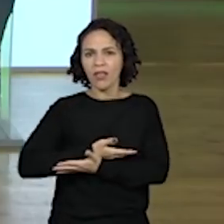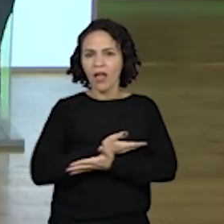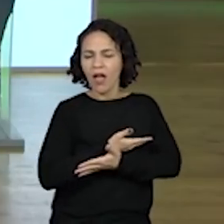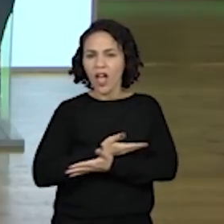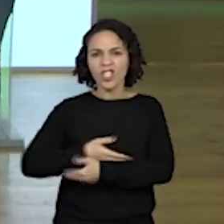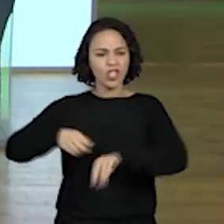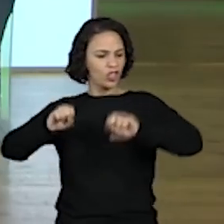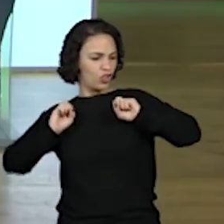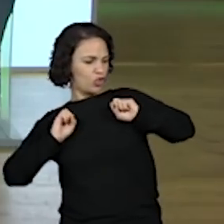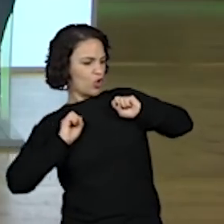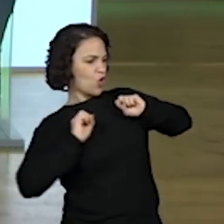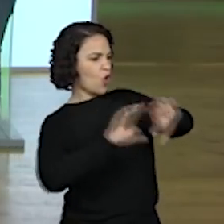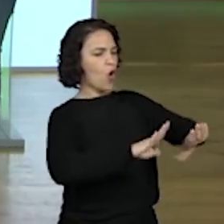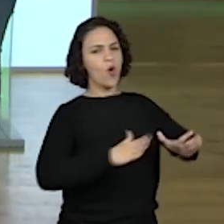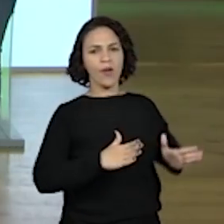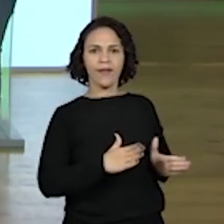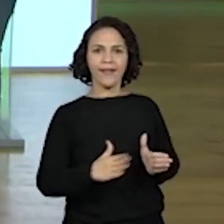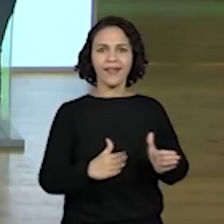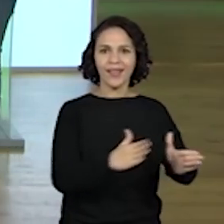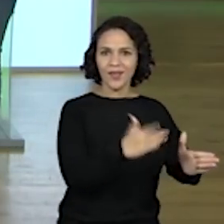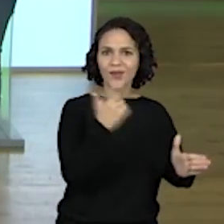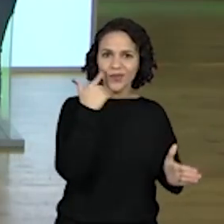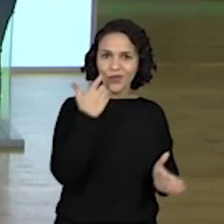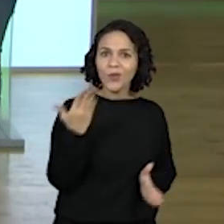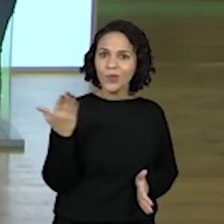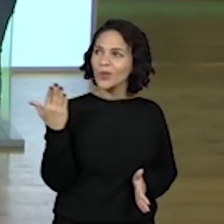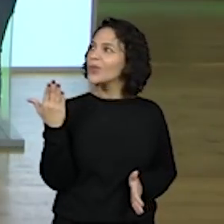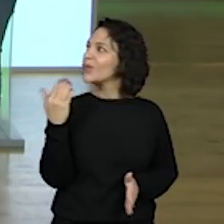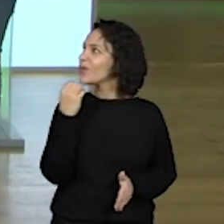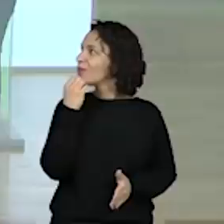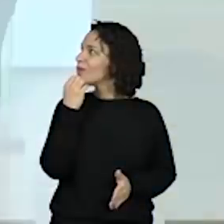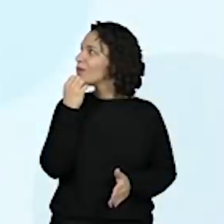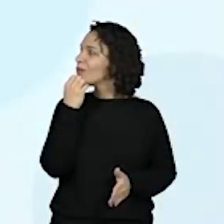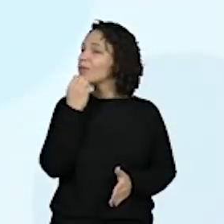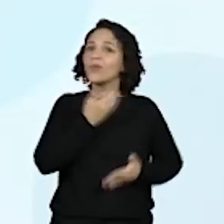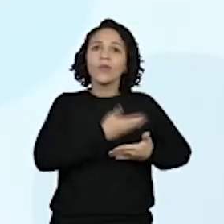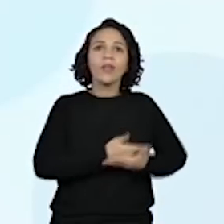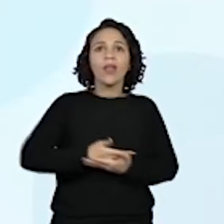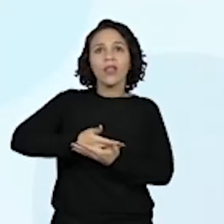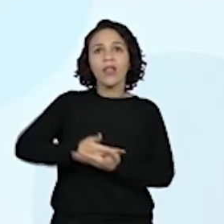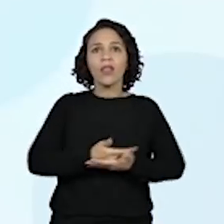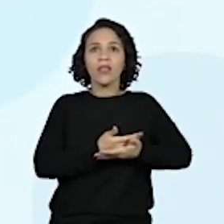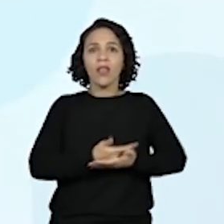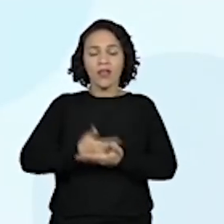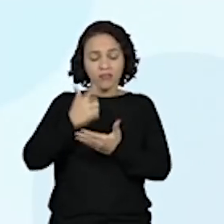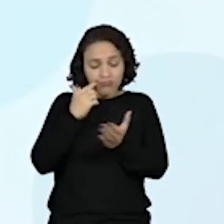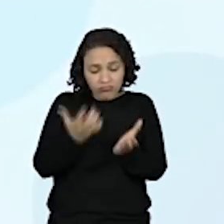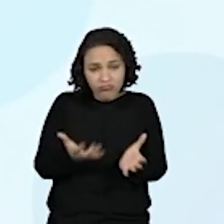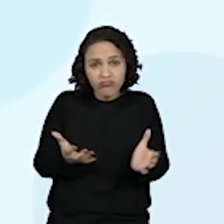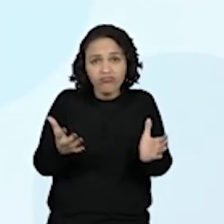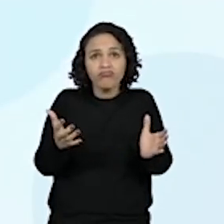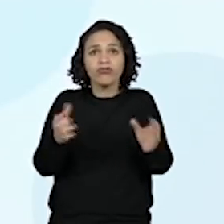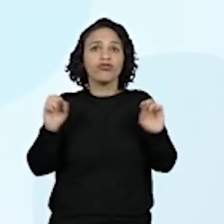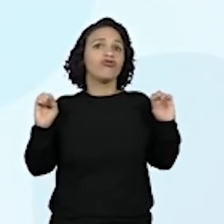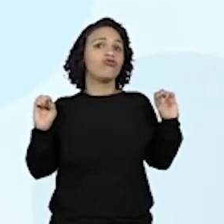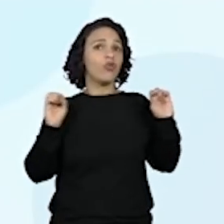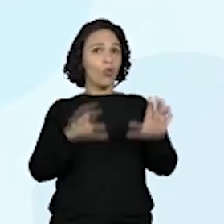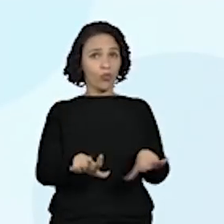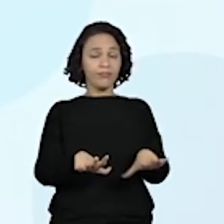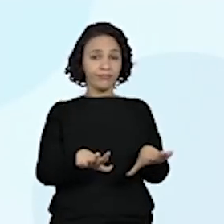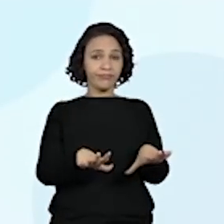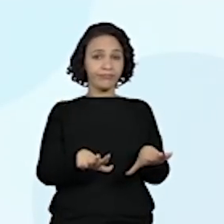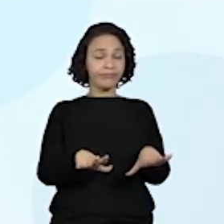foi jogada em um rio. A gente vê na ilustração o bebê em um cesto. Vamos lá? O que será